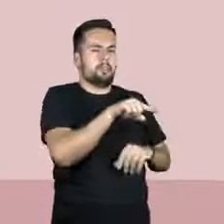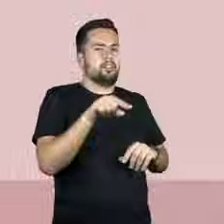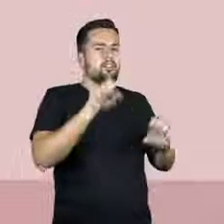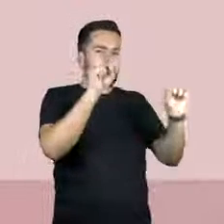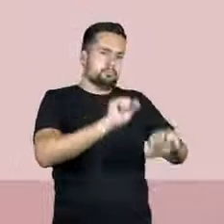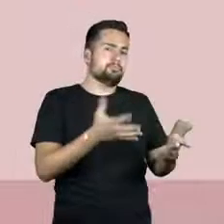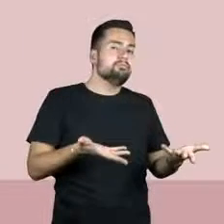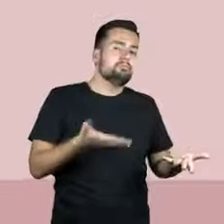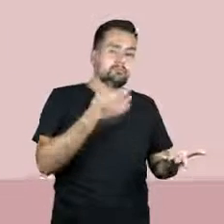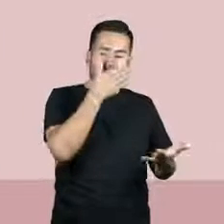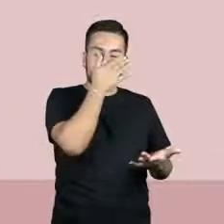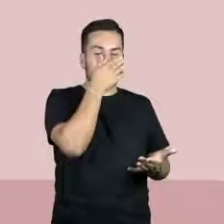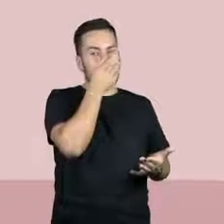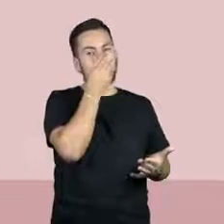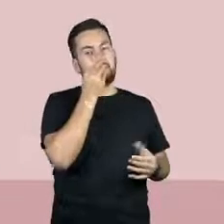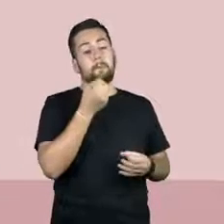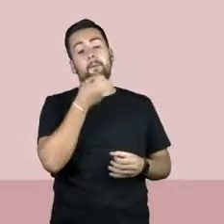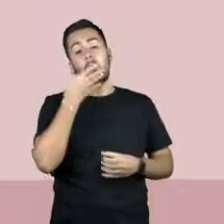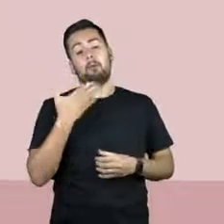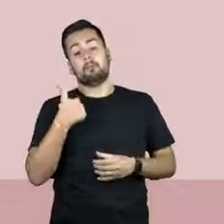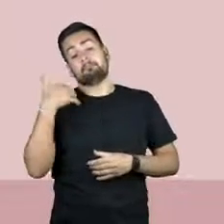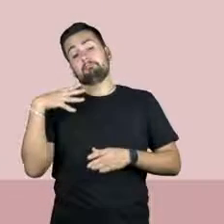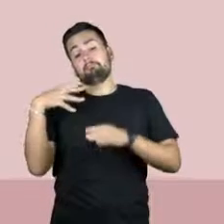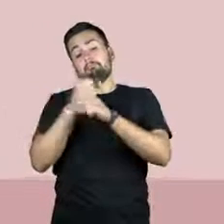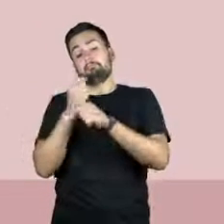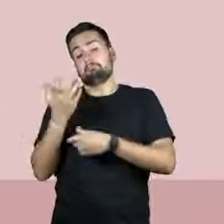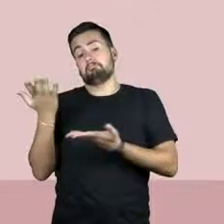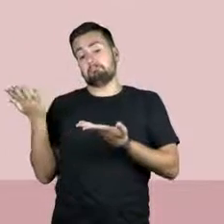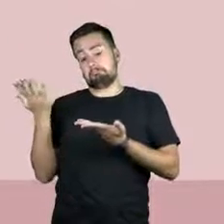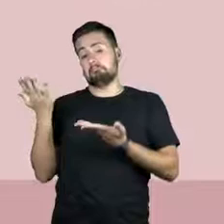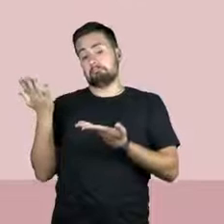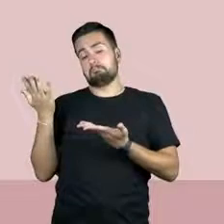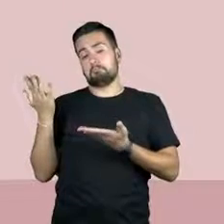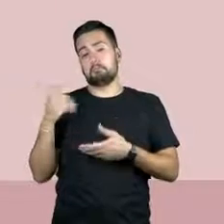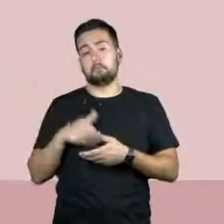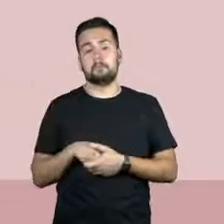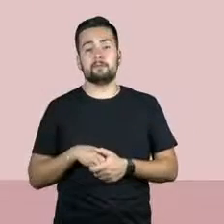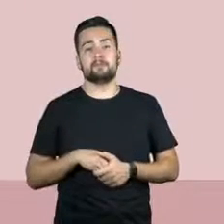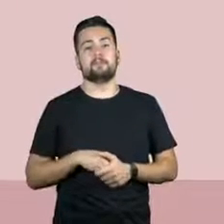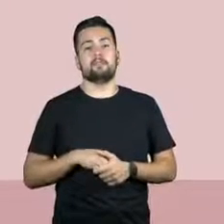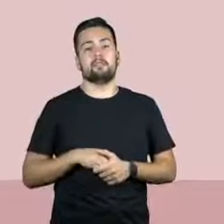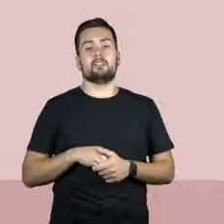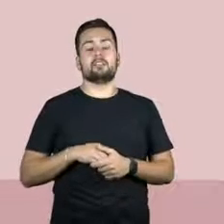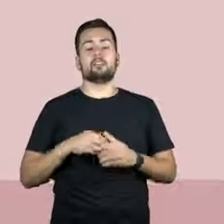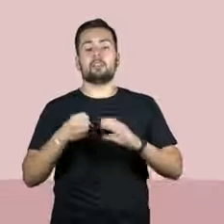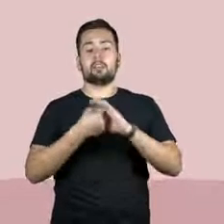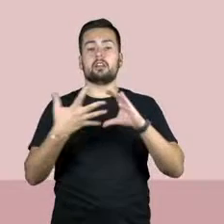potencial, né? Bom, eu calculei aqui um fator de segurança de